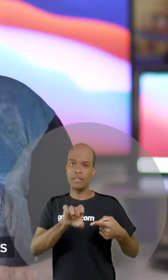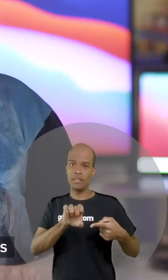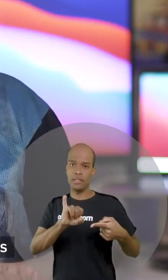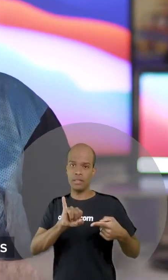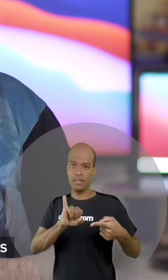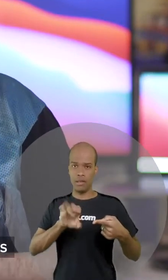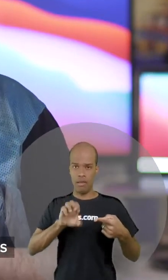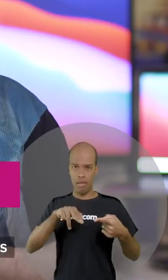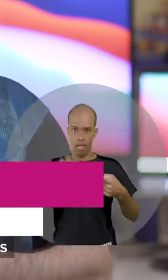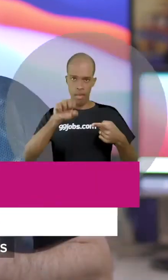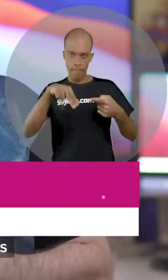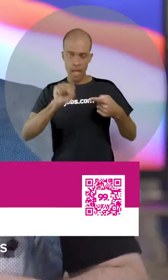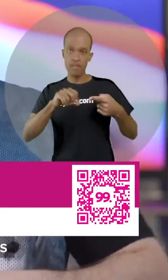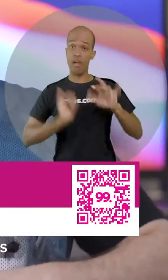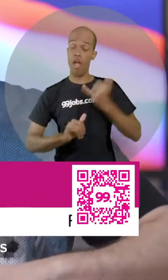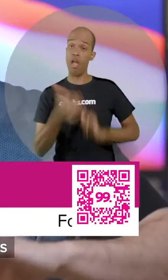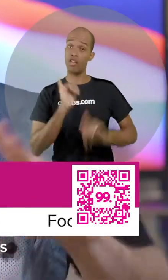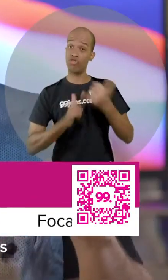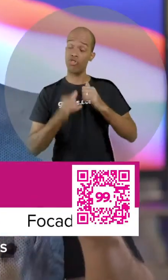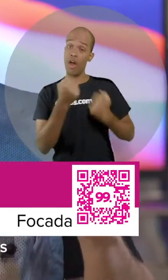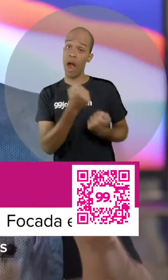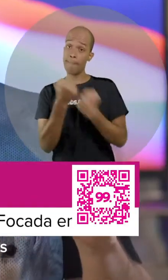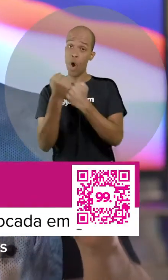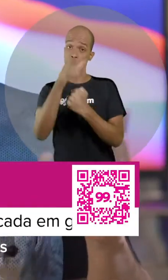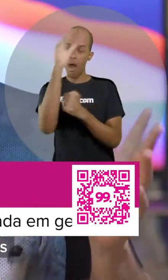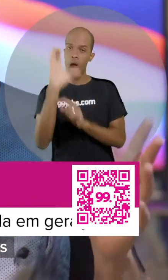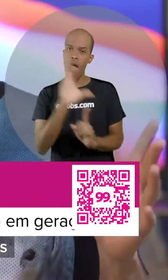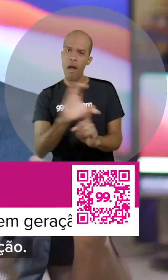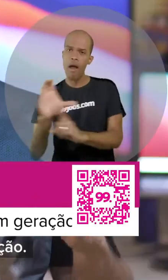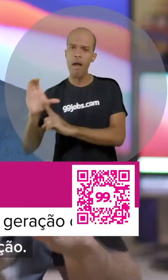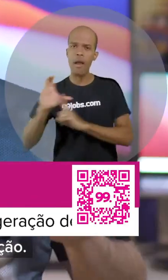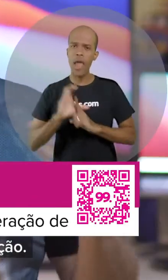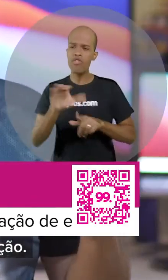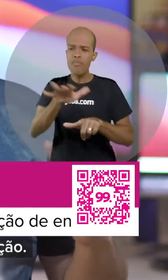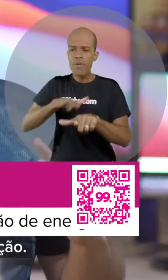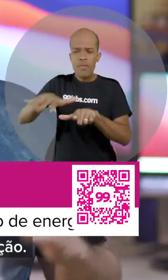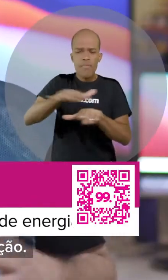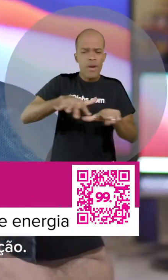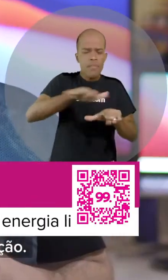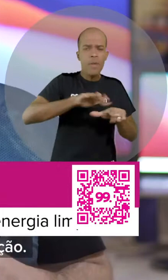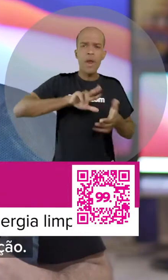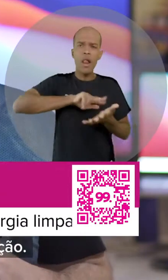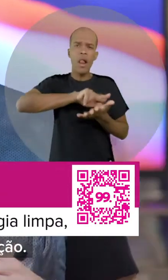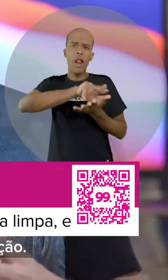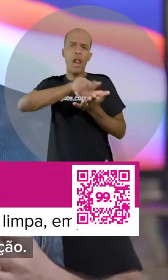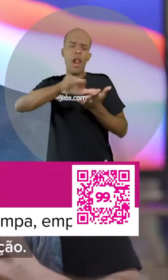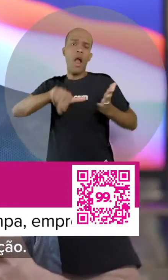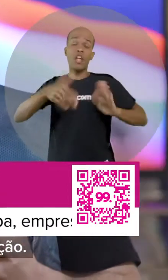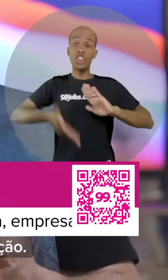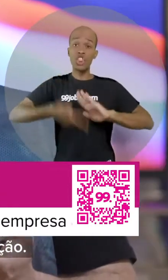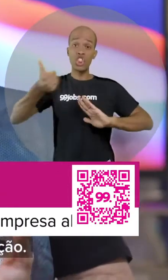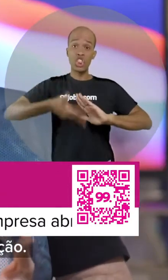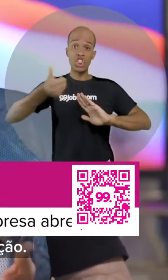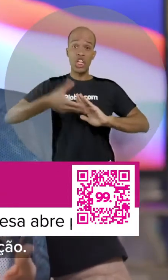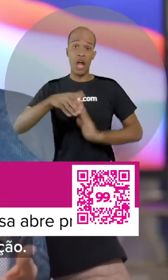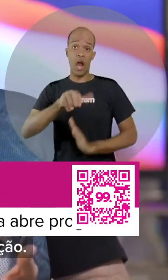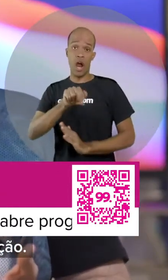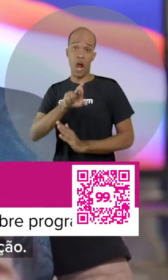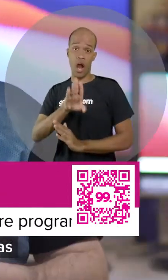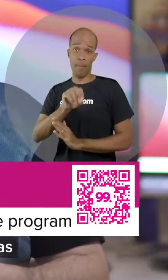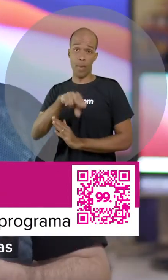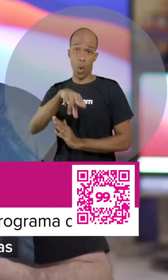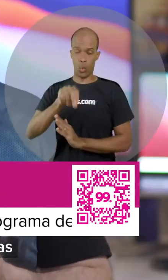deles é a Siemens Energy. É uma empresa que apoia clientes de diferentes setores em sua jornada de